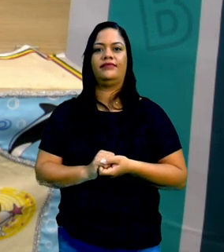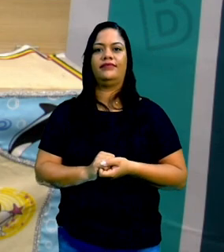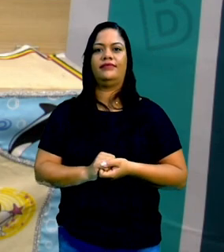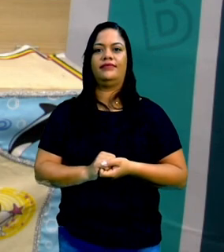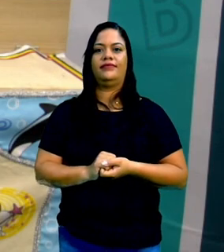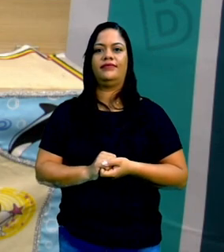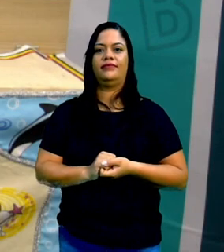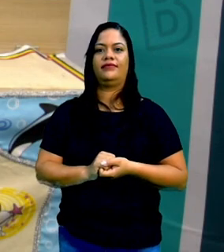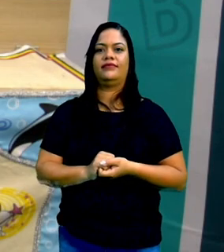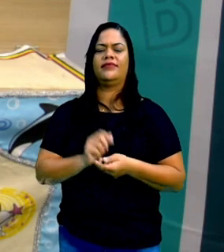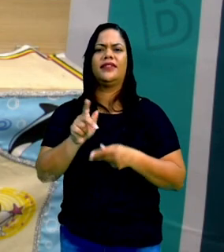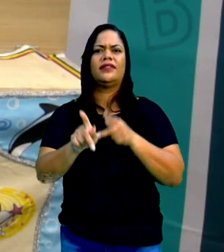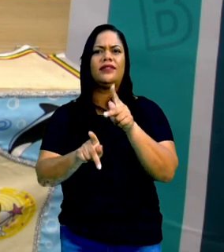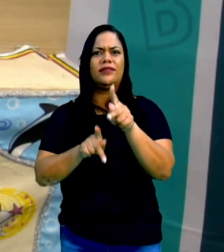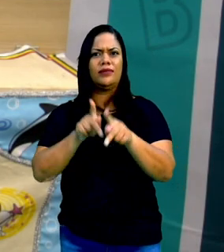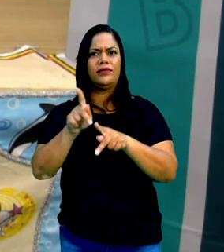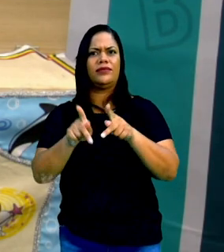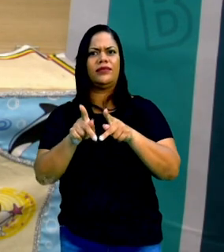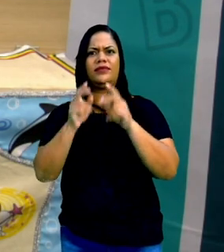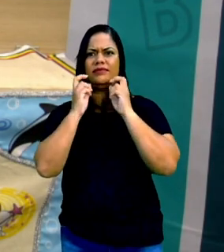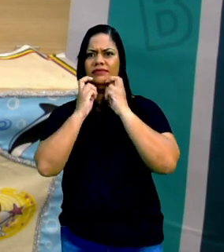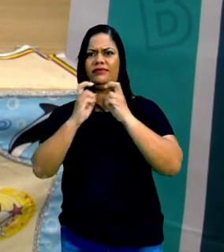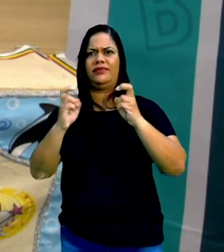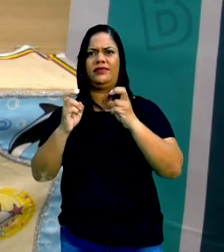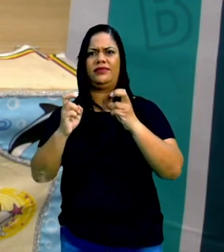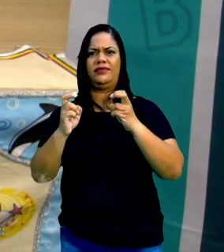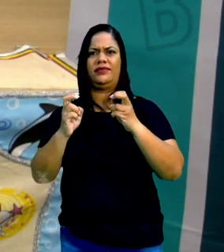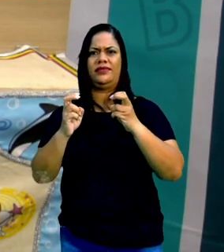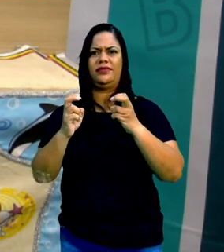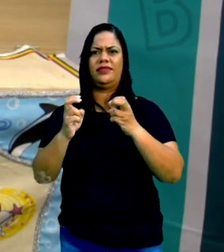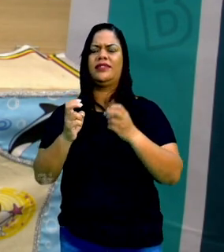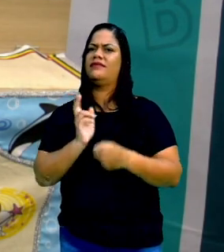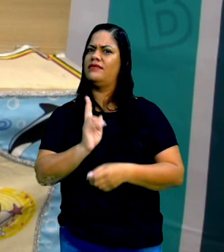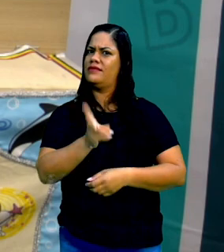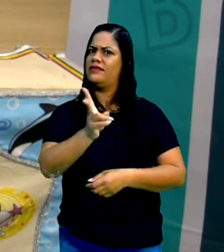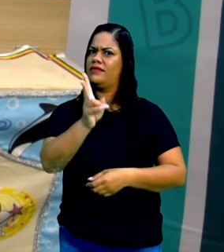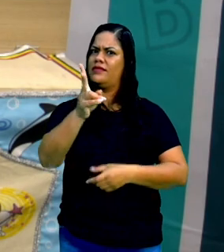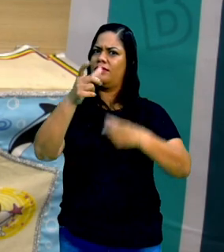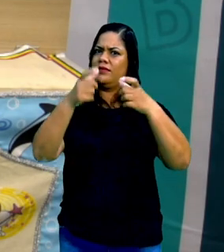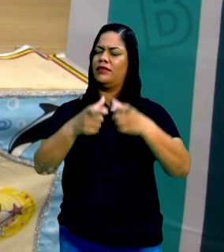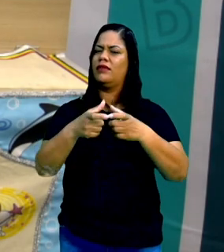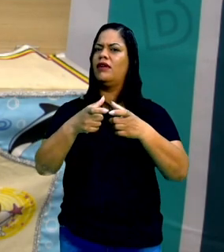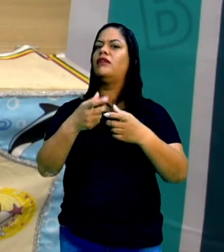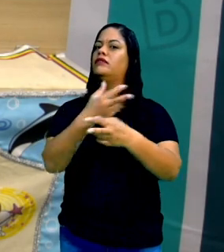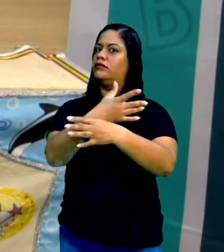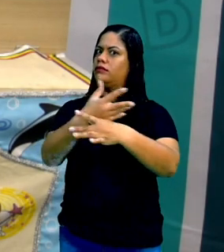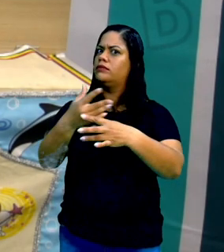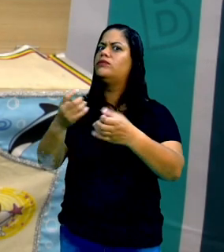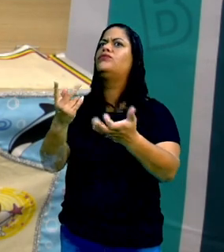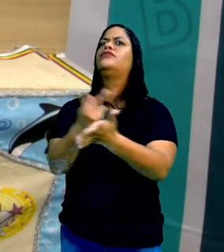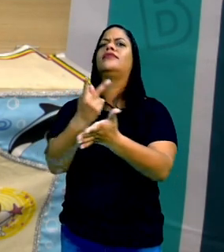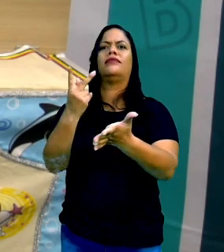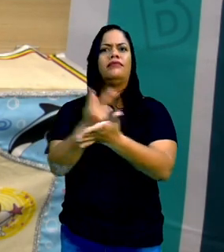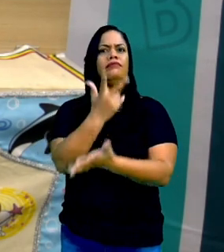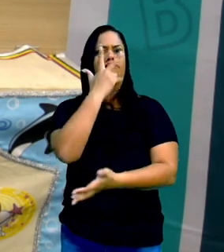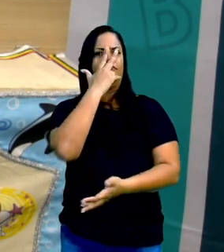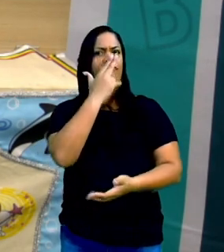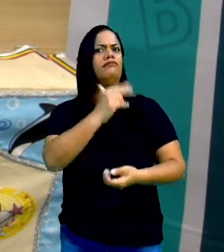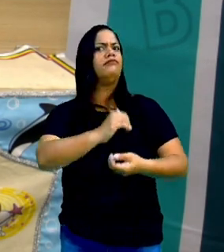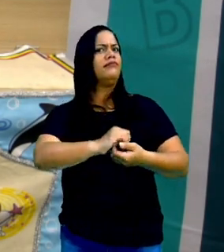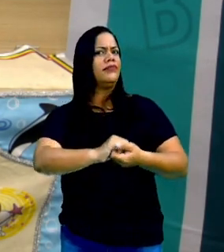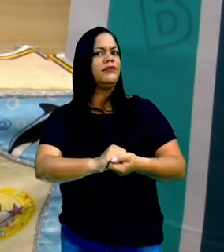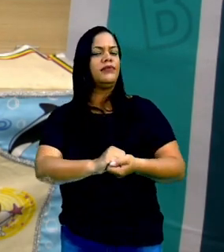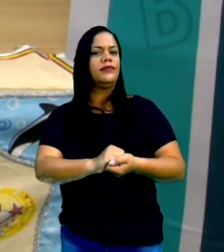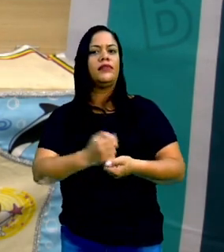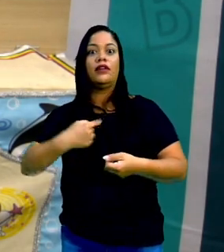mesmo. Aí o povo, as ovelhas não eram de sair de lá do campo. Aí o povo disse, tem alguma coisa errada. Aí o povo